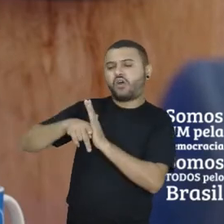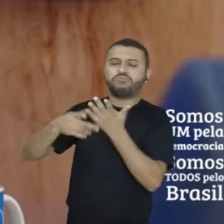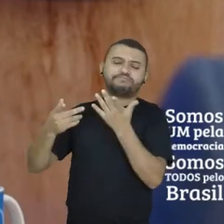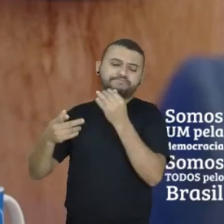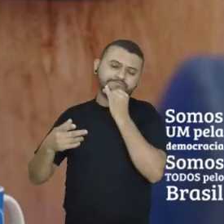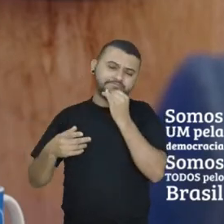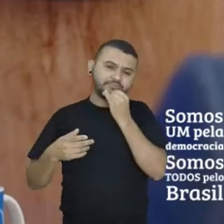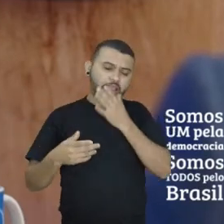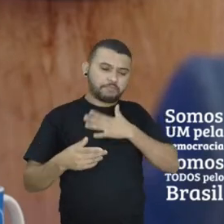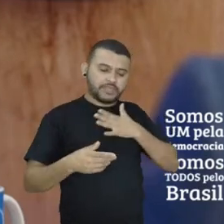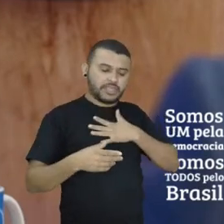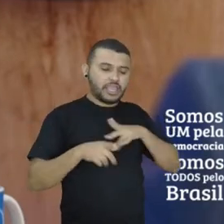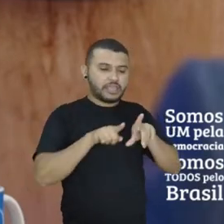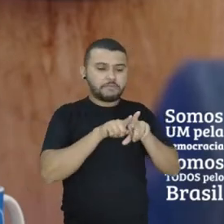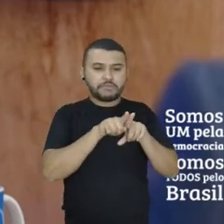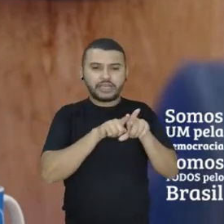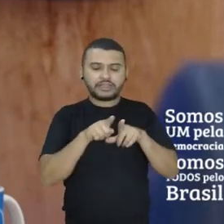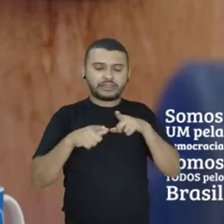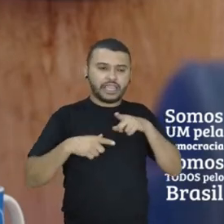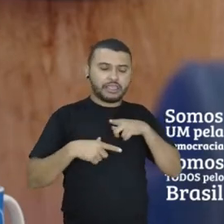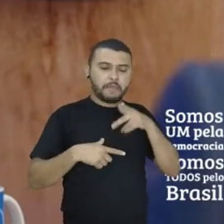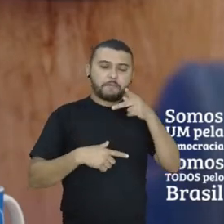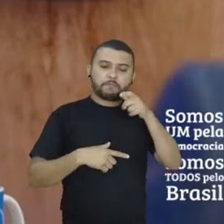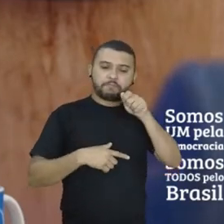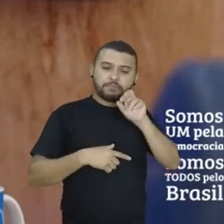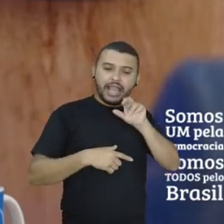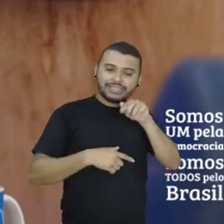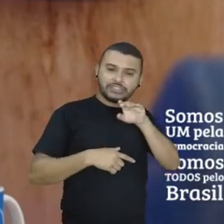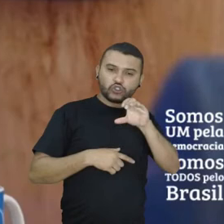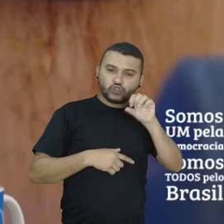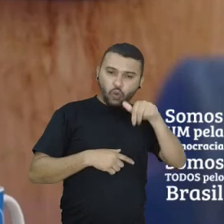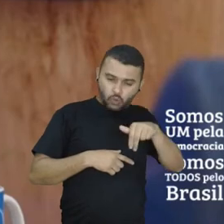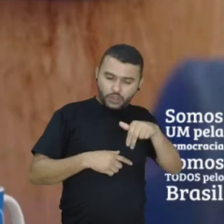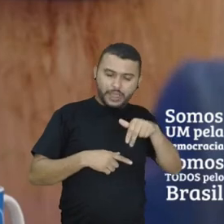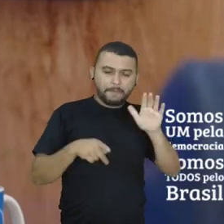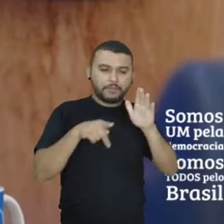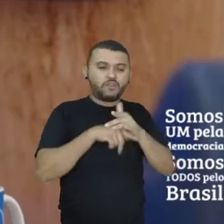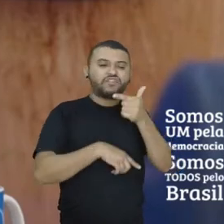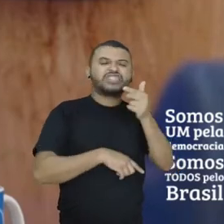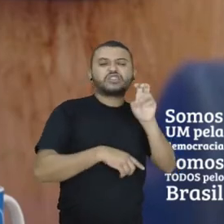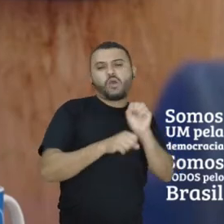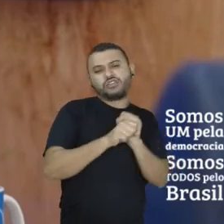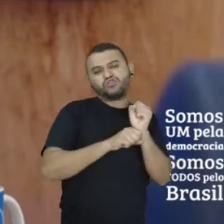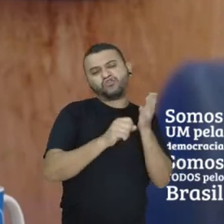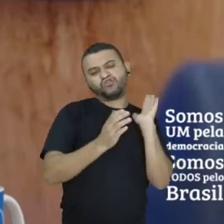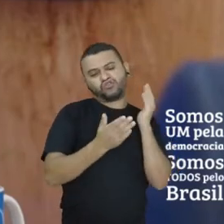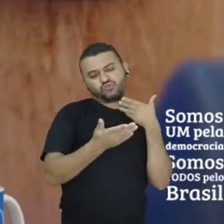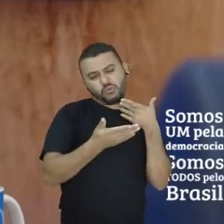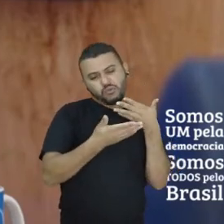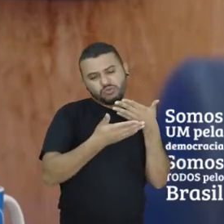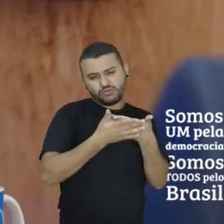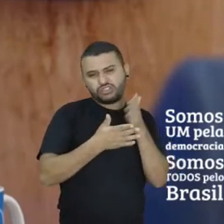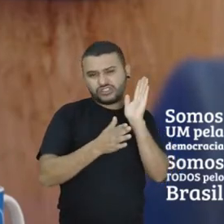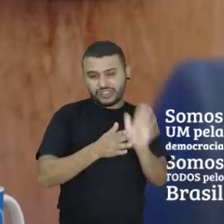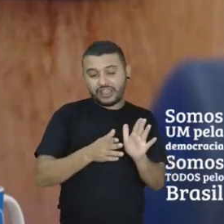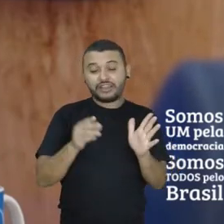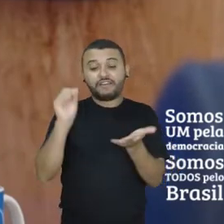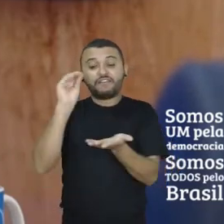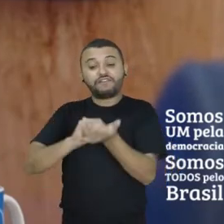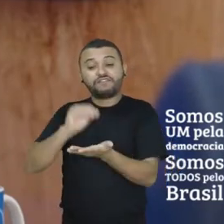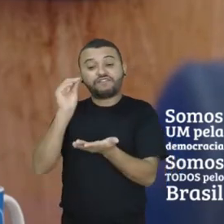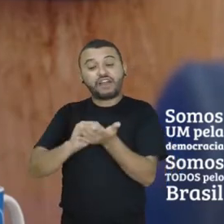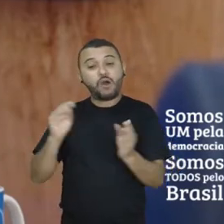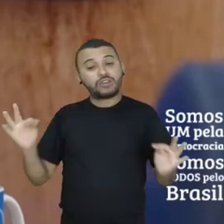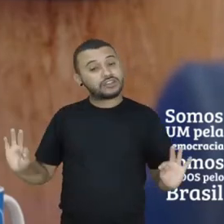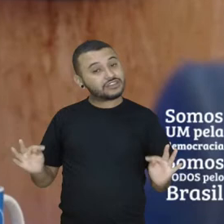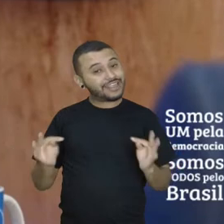Parkinson, faz 25 anos. Depois, incorporação tecnológica. No meu